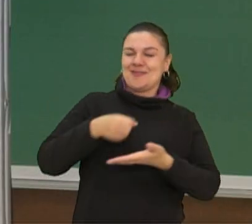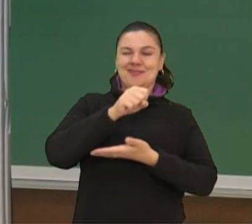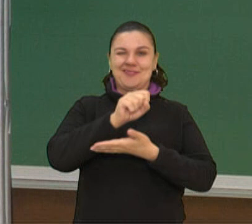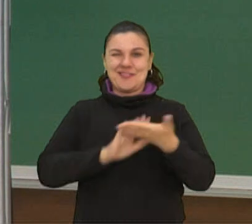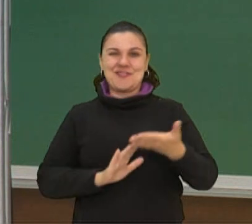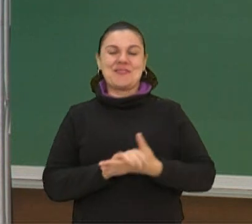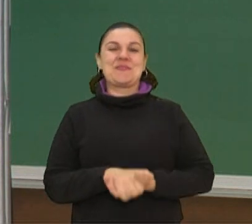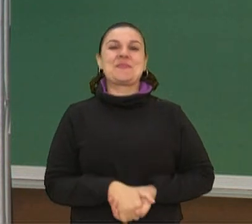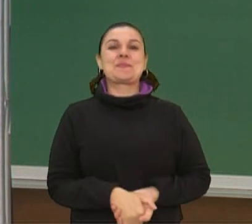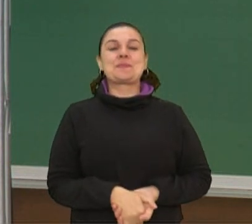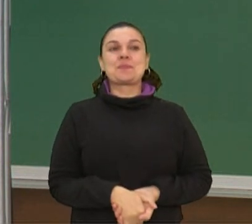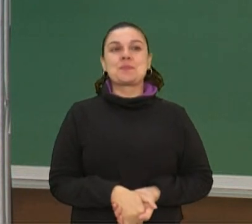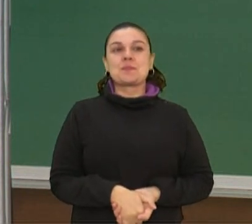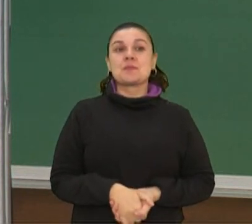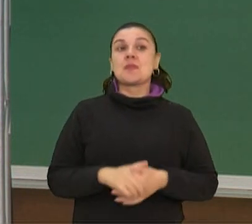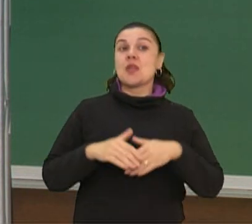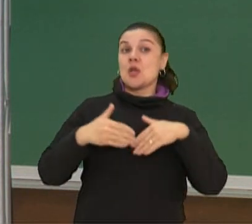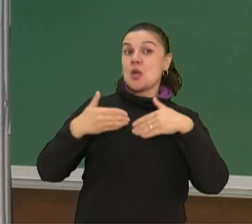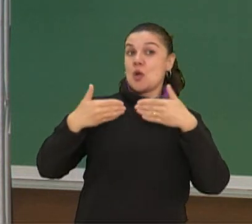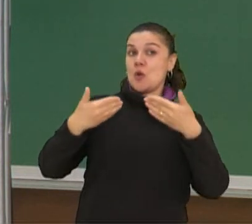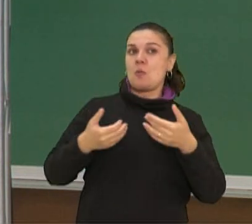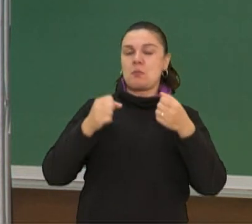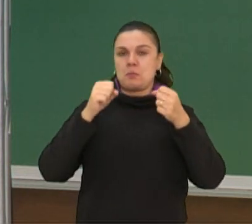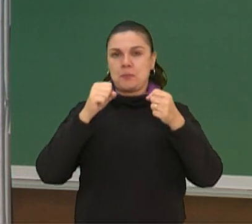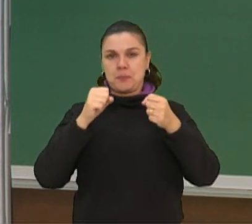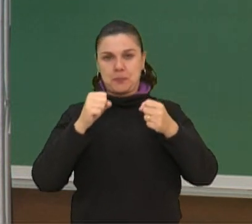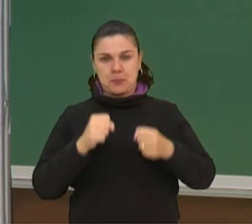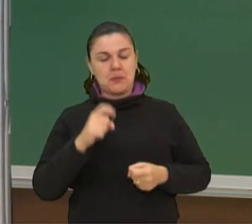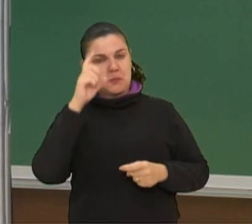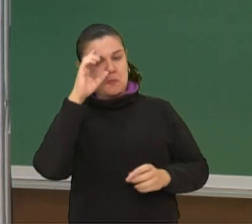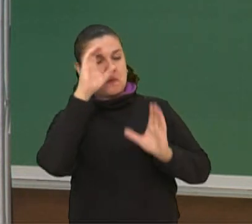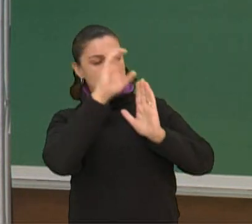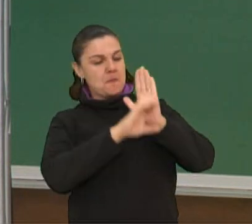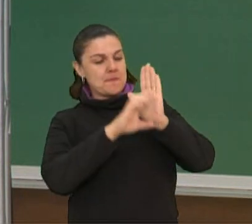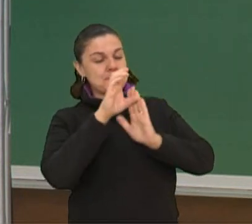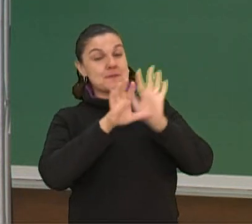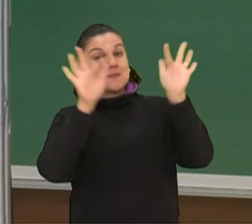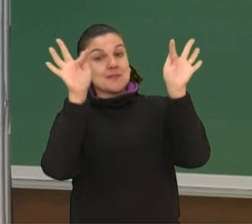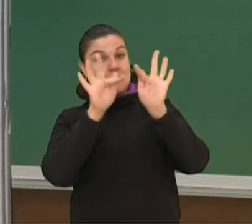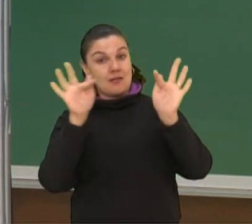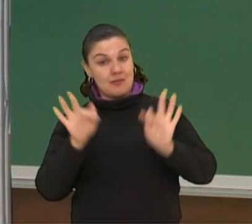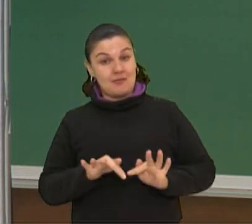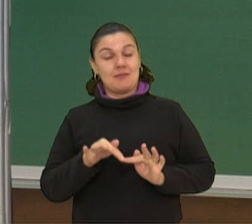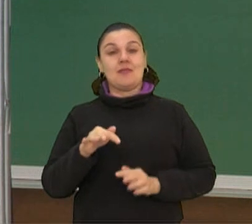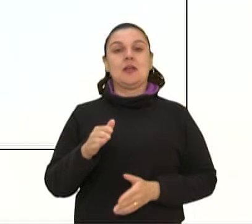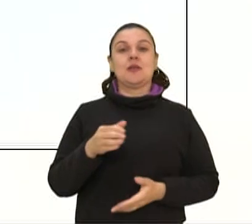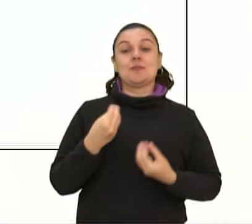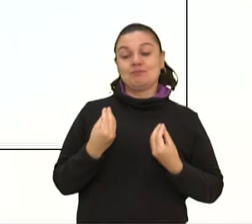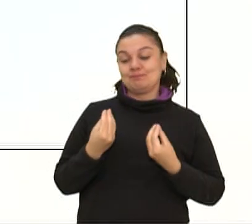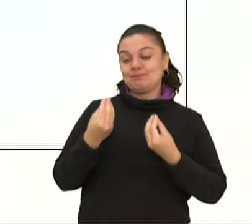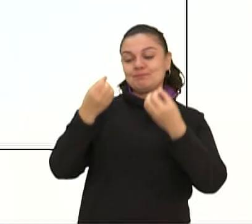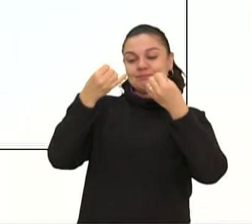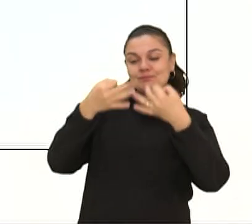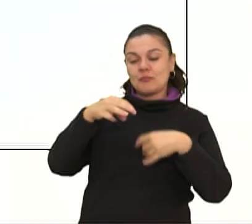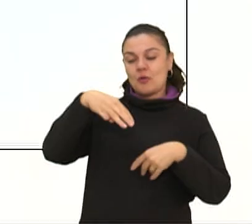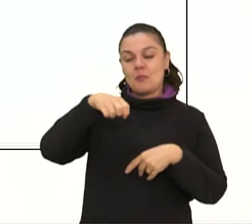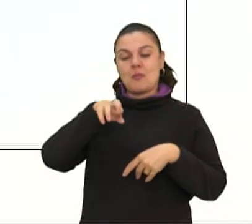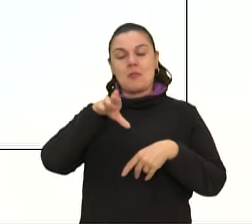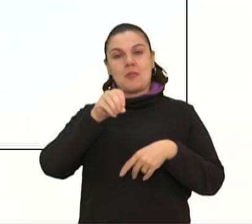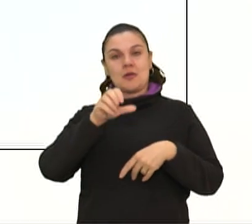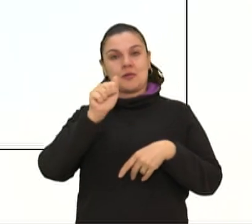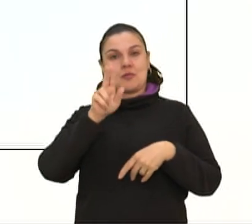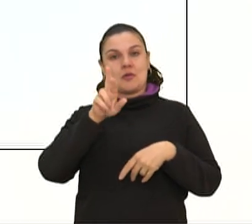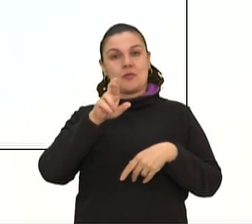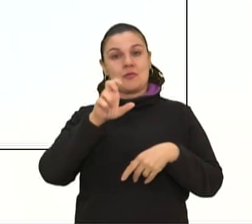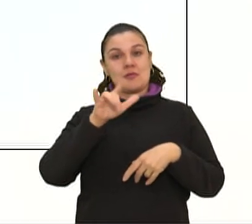que as pessoas sejam boas? Você seja esse homem bom que você quer que os outros sejam.